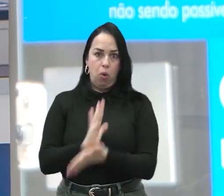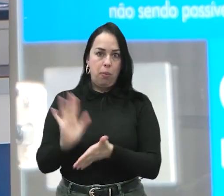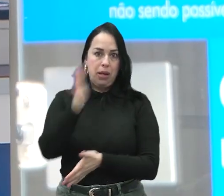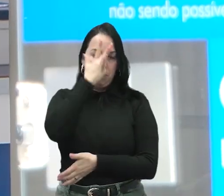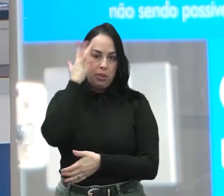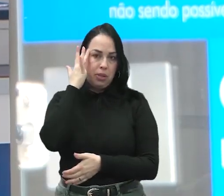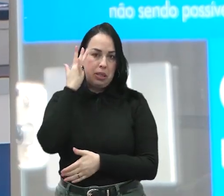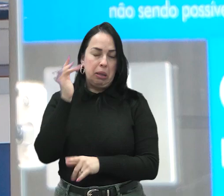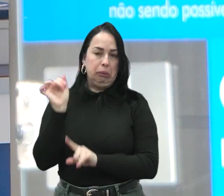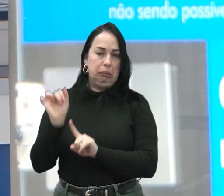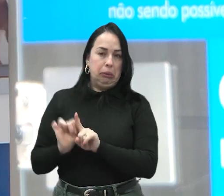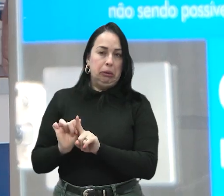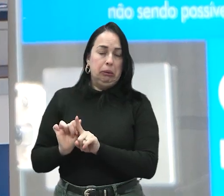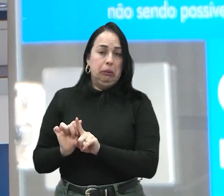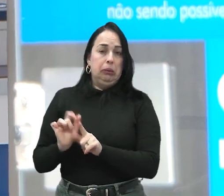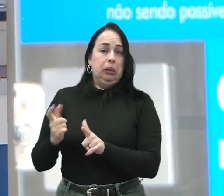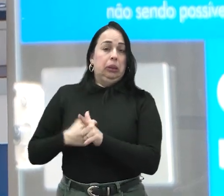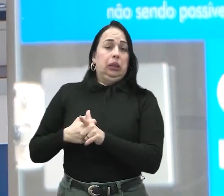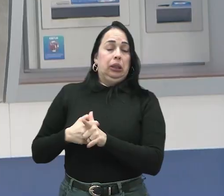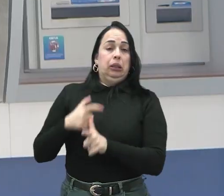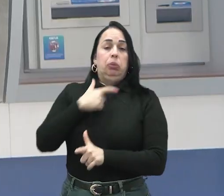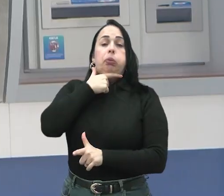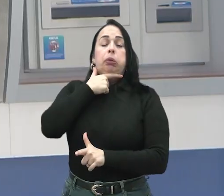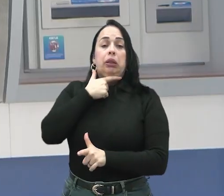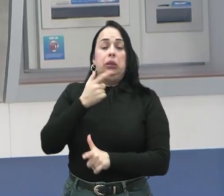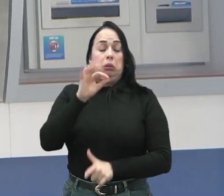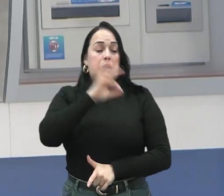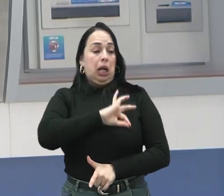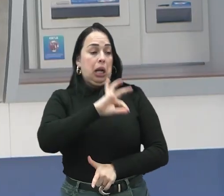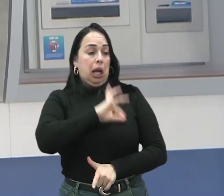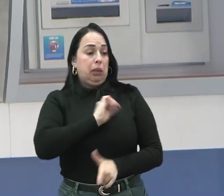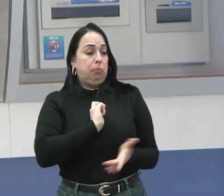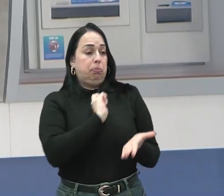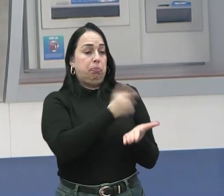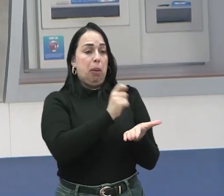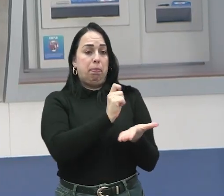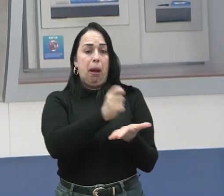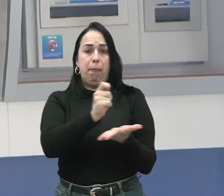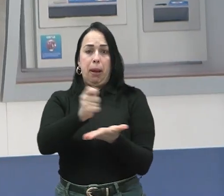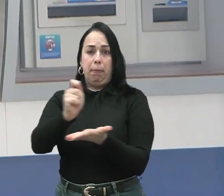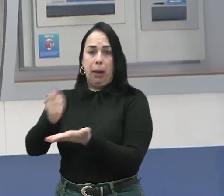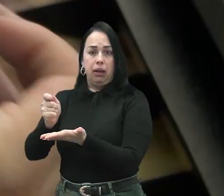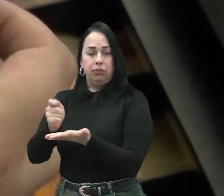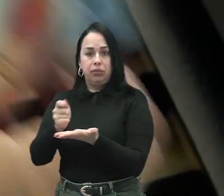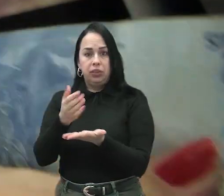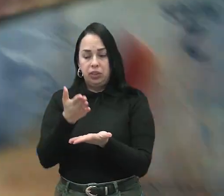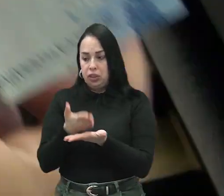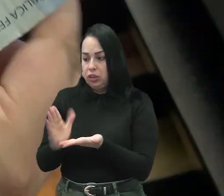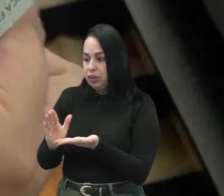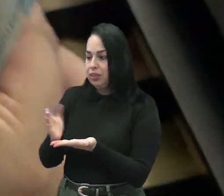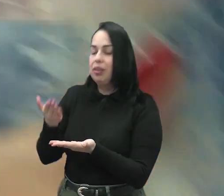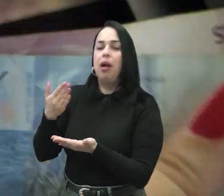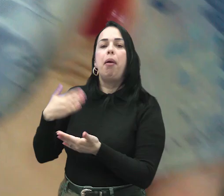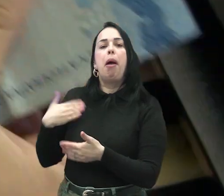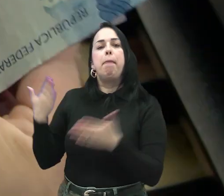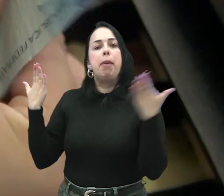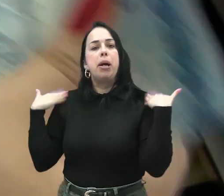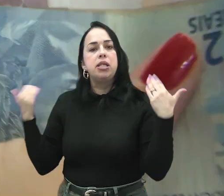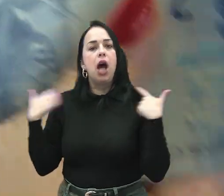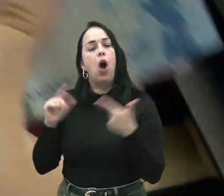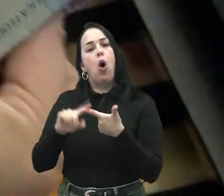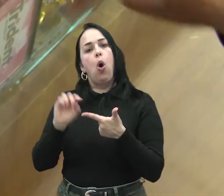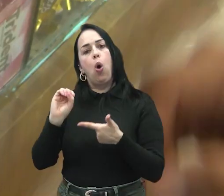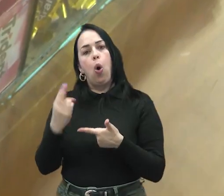algumas pessoas, o começo de mês é pragmático. Receber o salário, separar o dinheiro das contas e o que sobrar vai para o lazer